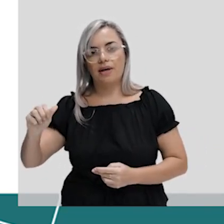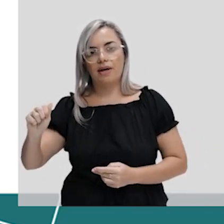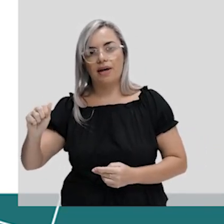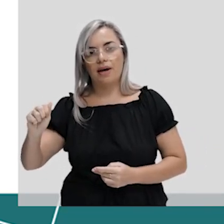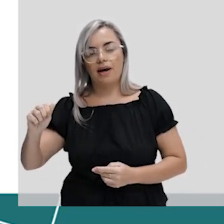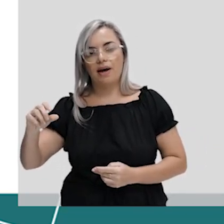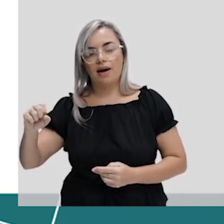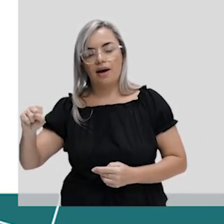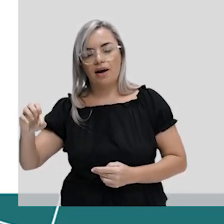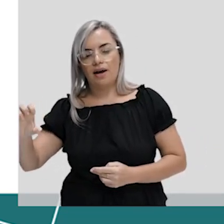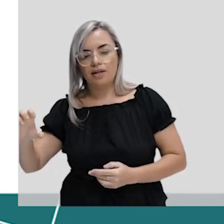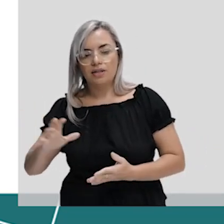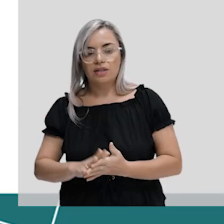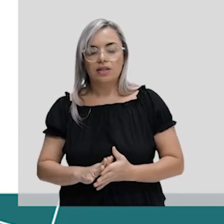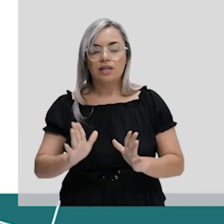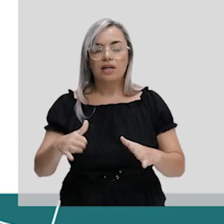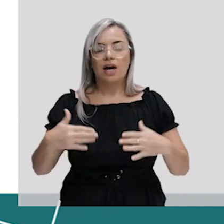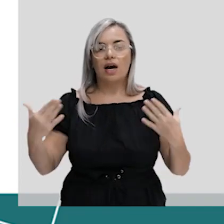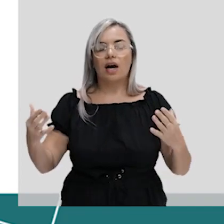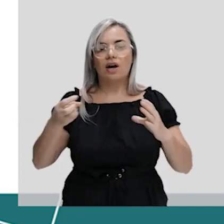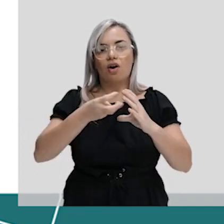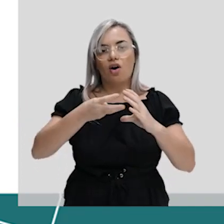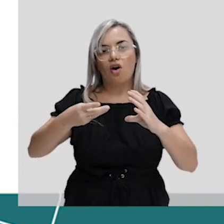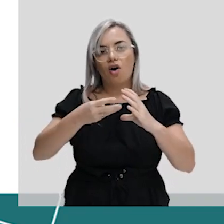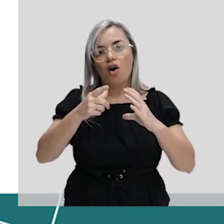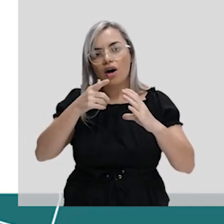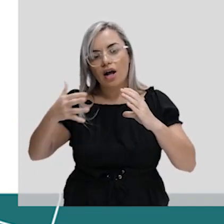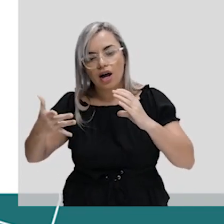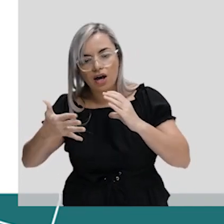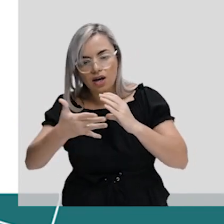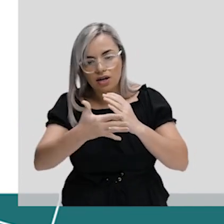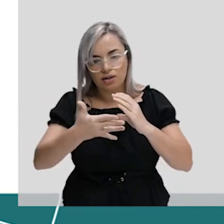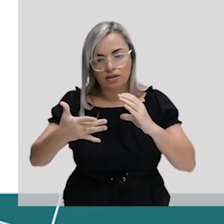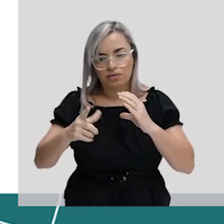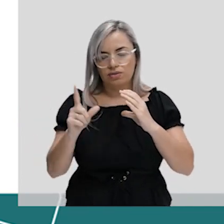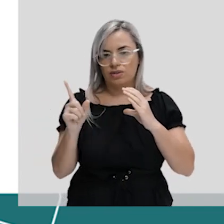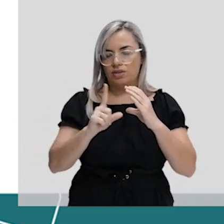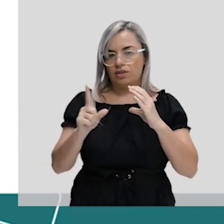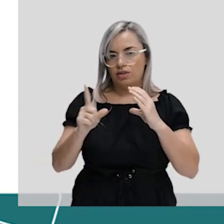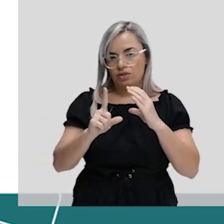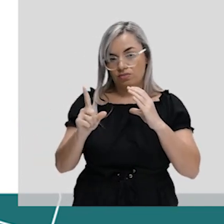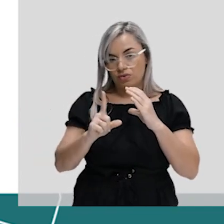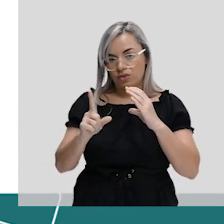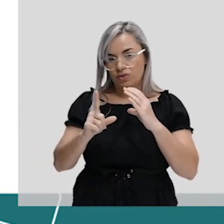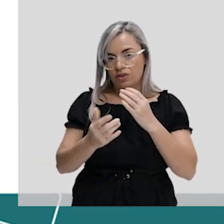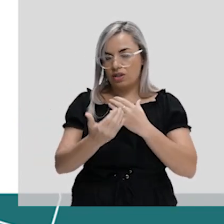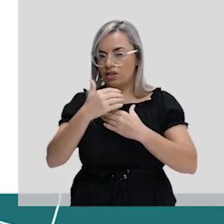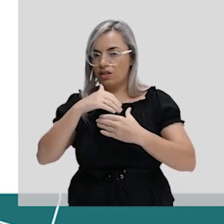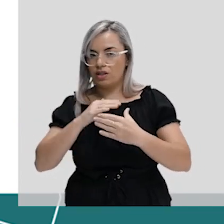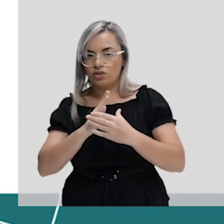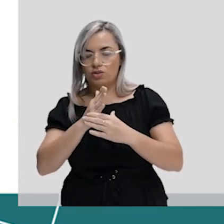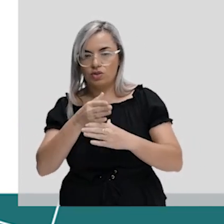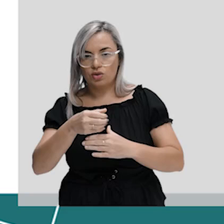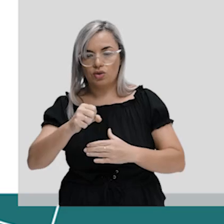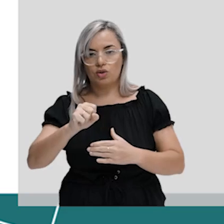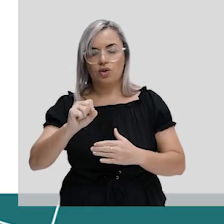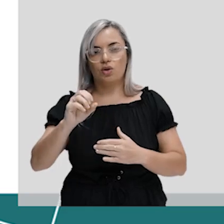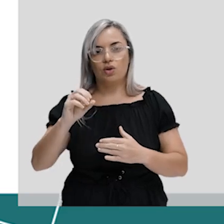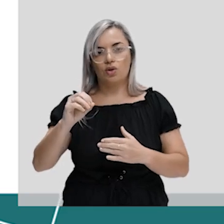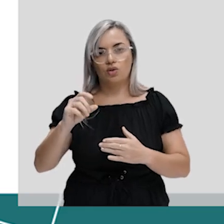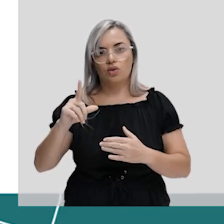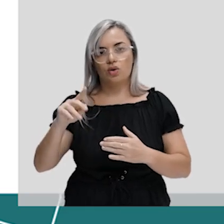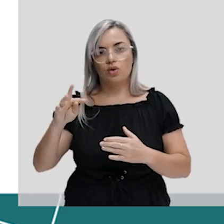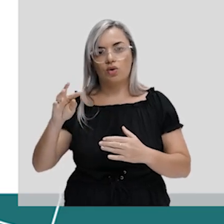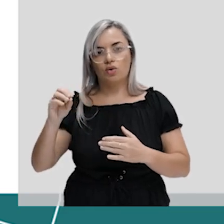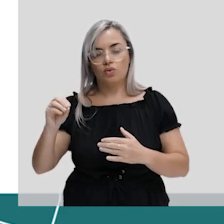não vai se tratar da passagem de soluto, ela vai se tratar da passagem de solvente, no caso aqui a